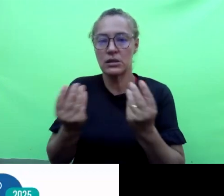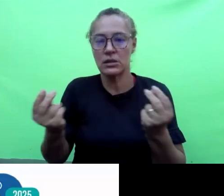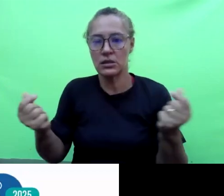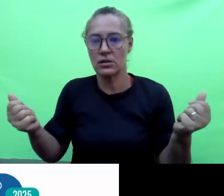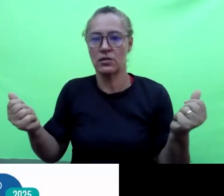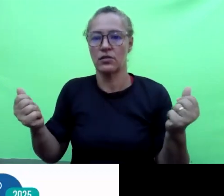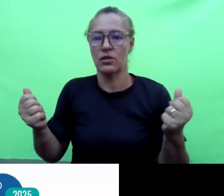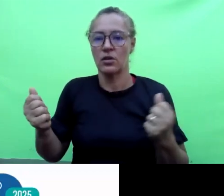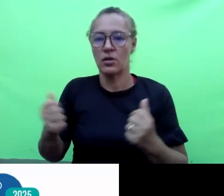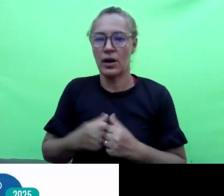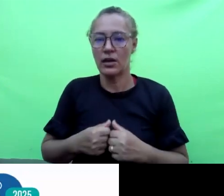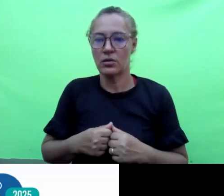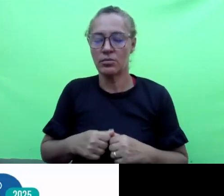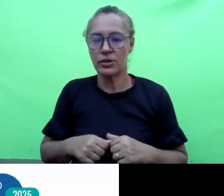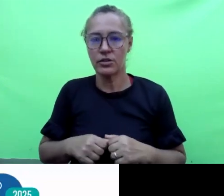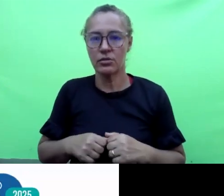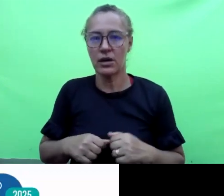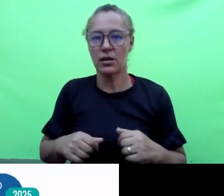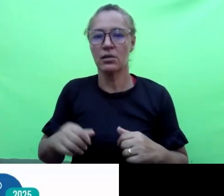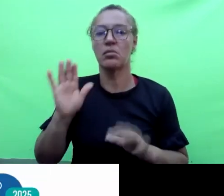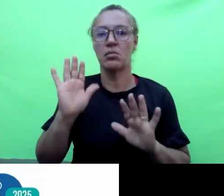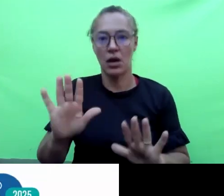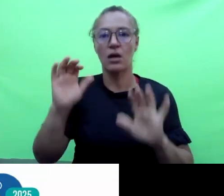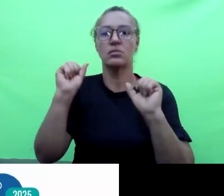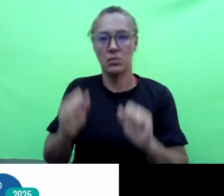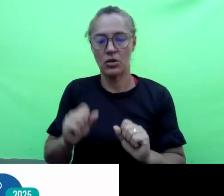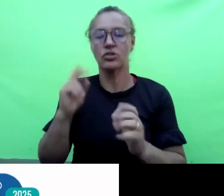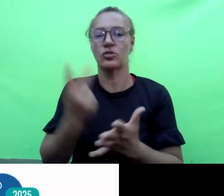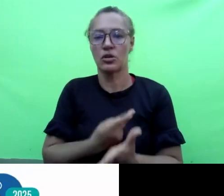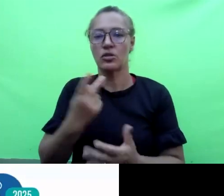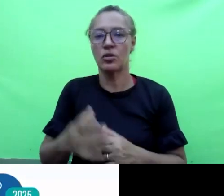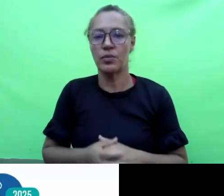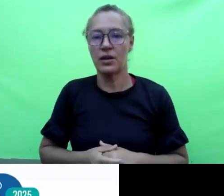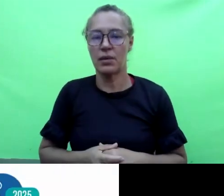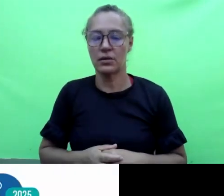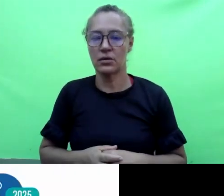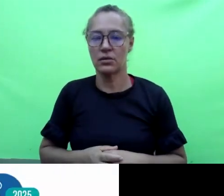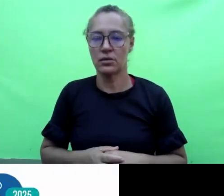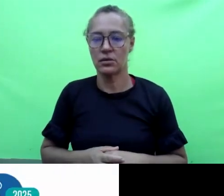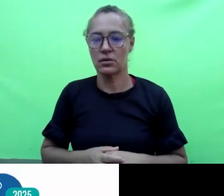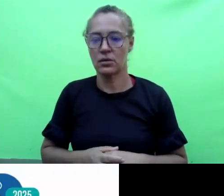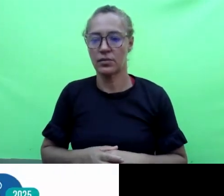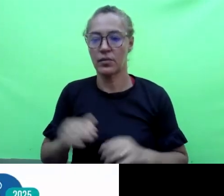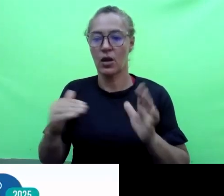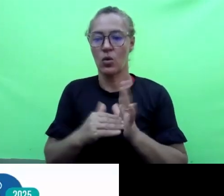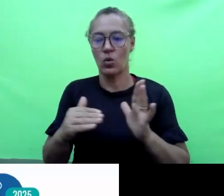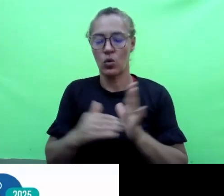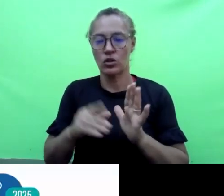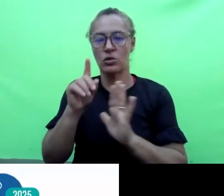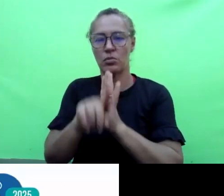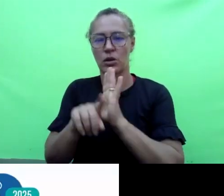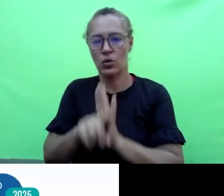medicamento, mas pode acontecer. Então, a última pergunta, só para encerrar e respeitar o horário